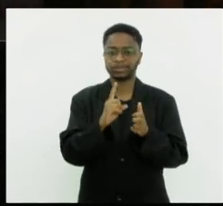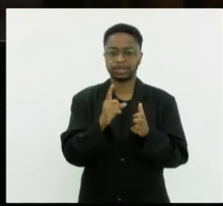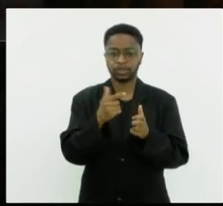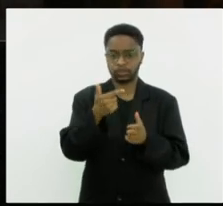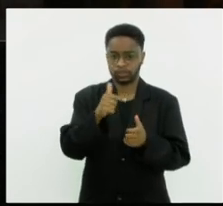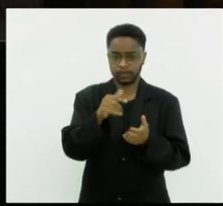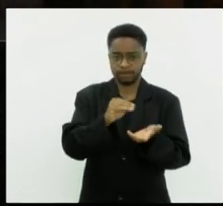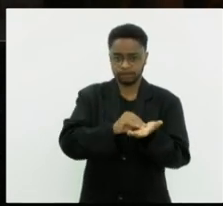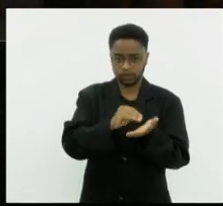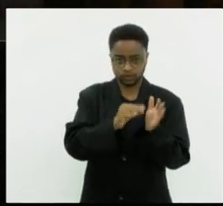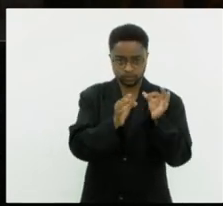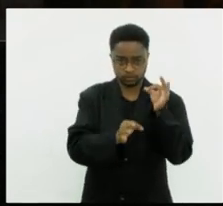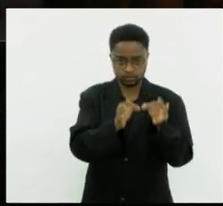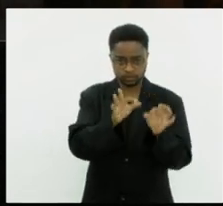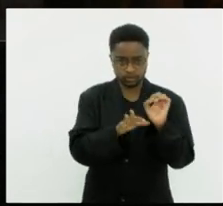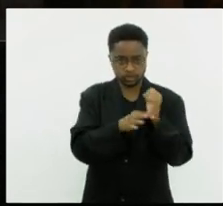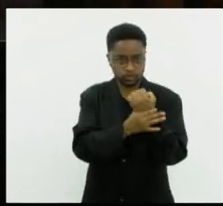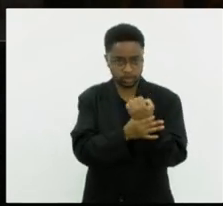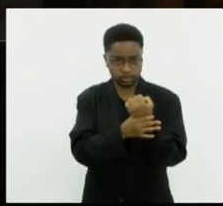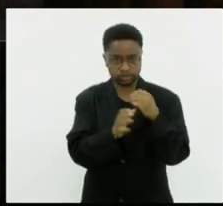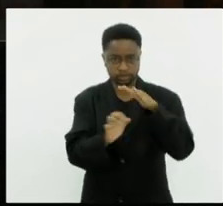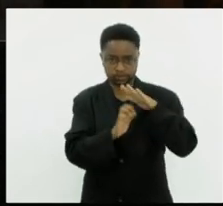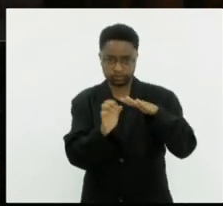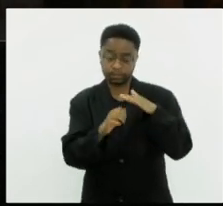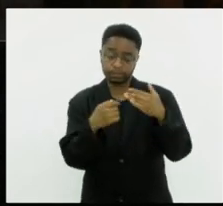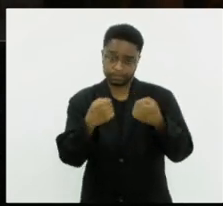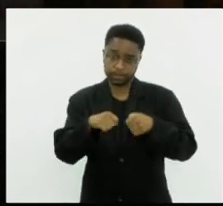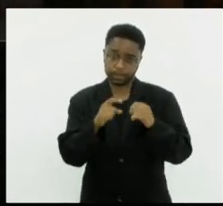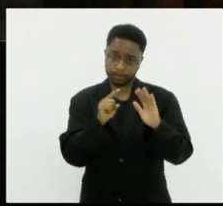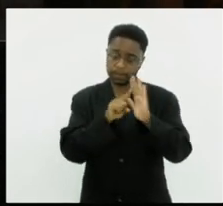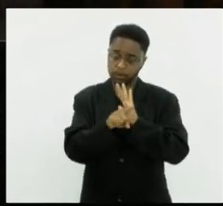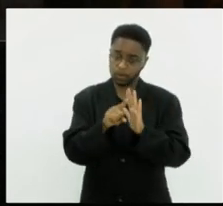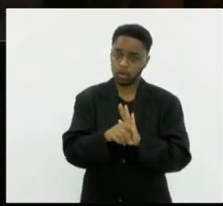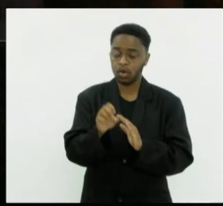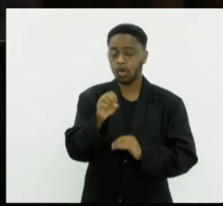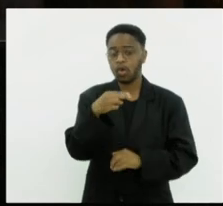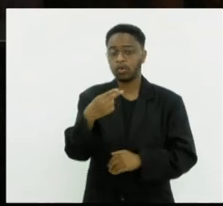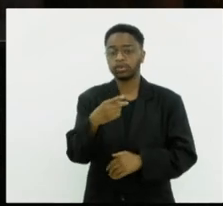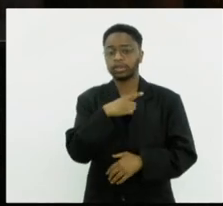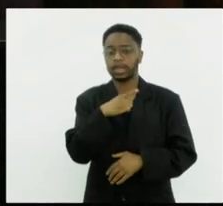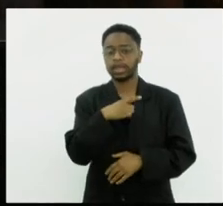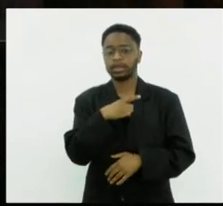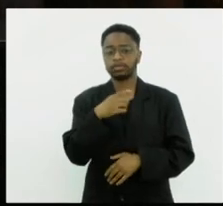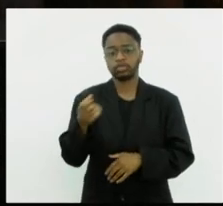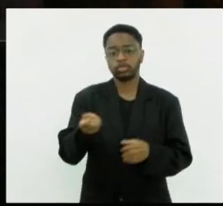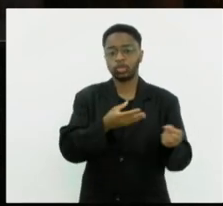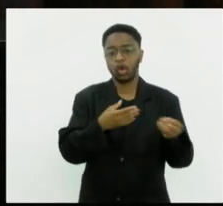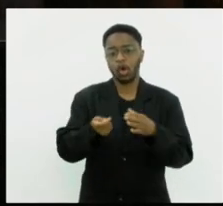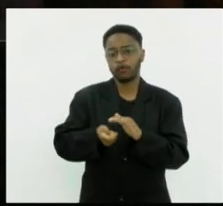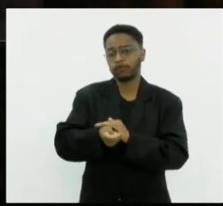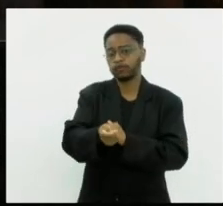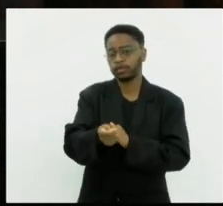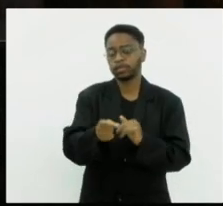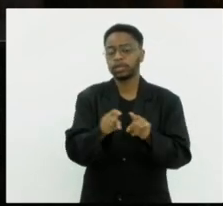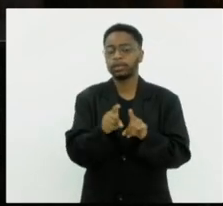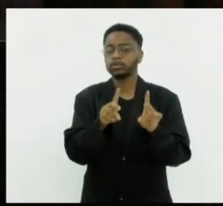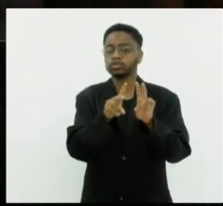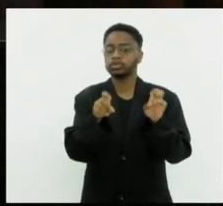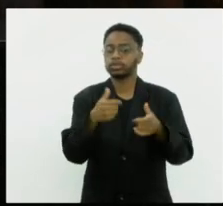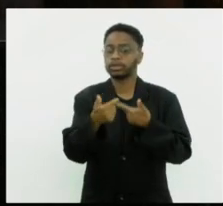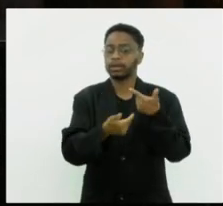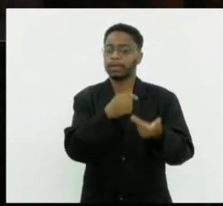que essa não é uma pergunta importante a ser feita? Houve atração de novos investimentos? E quanto ao emprego e